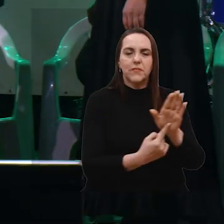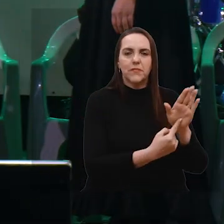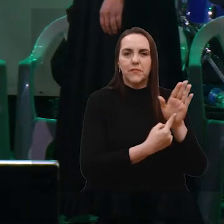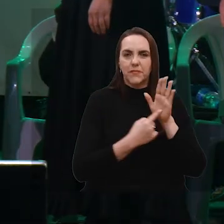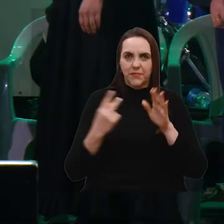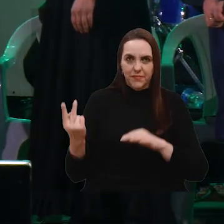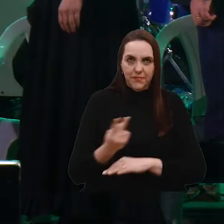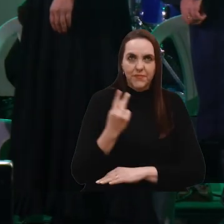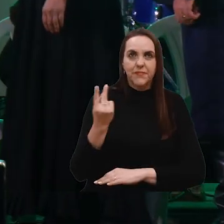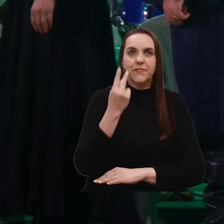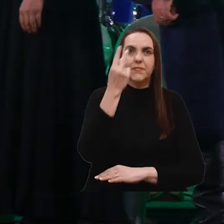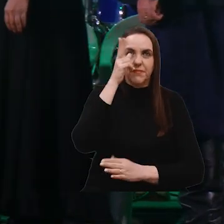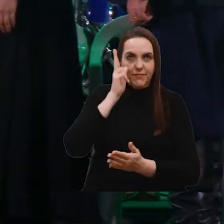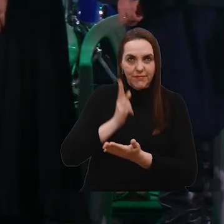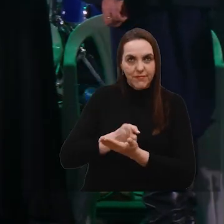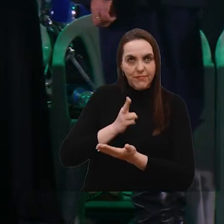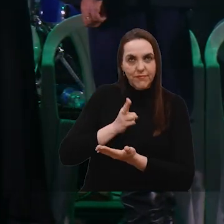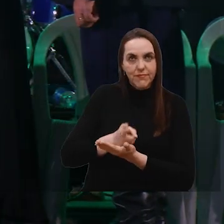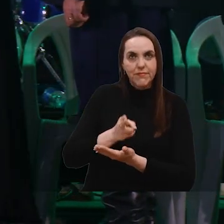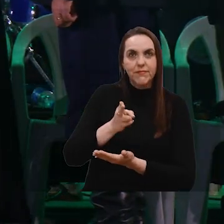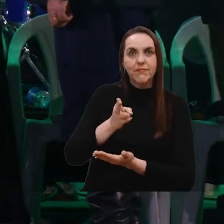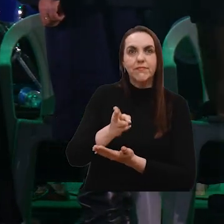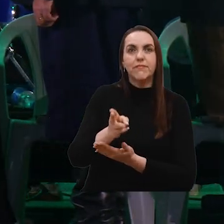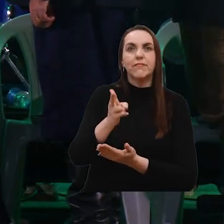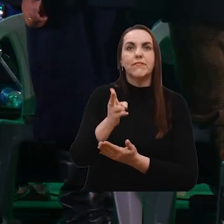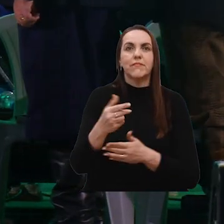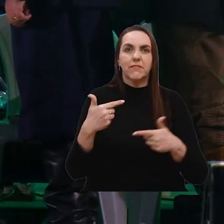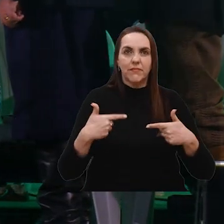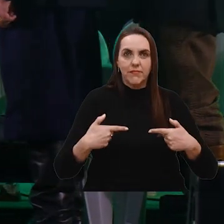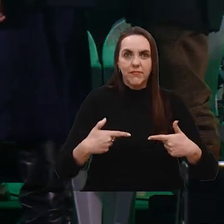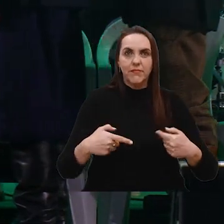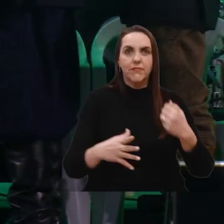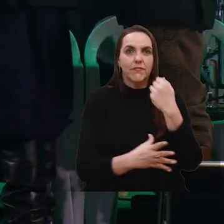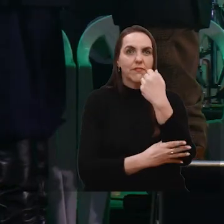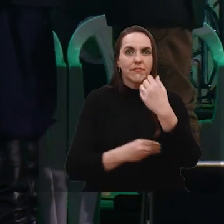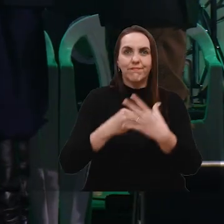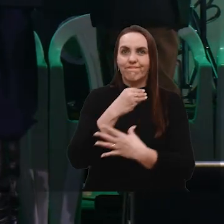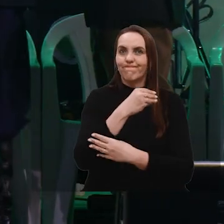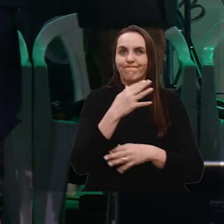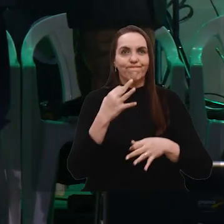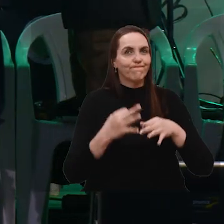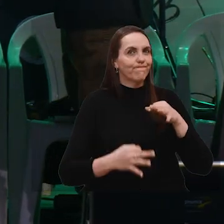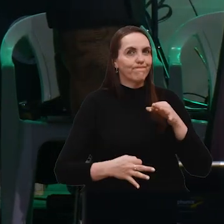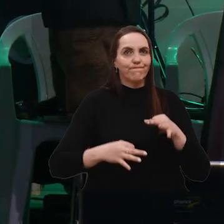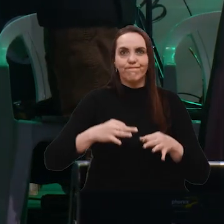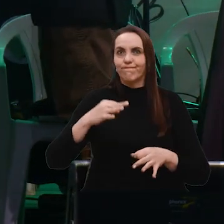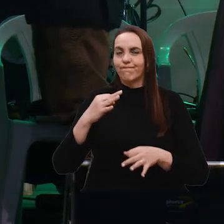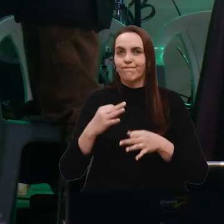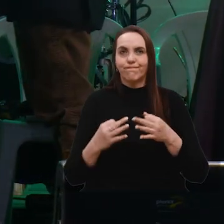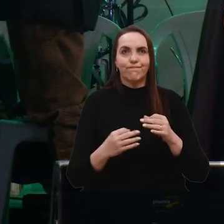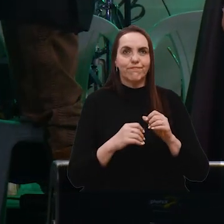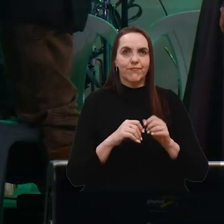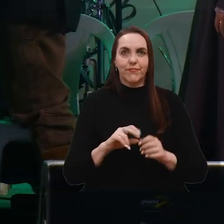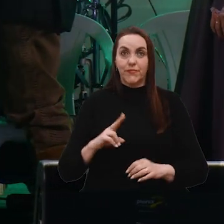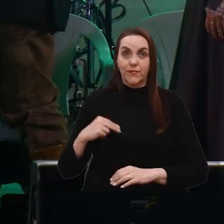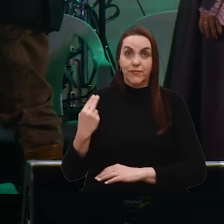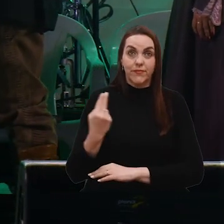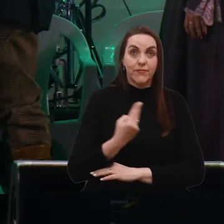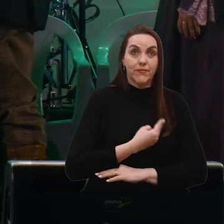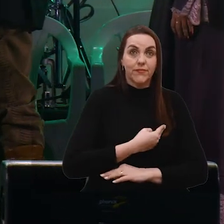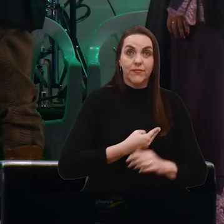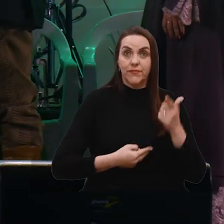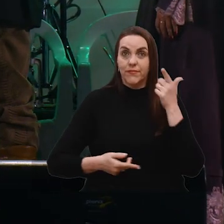da liberdade. Mostremos valor, constância nesta